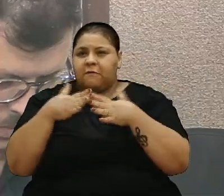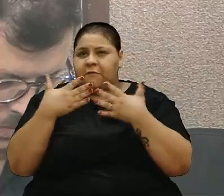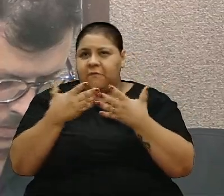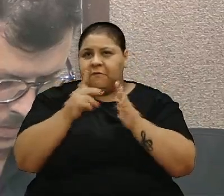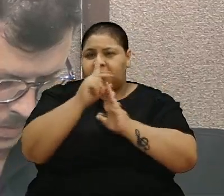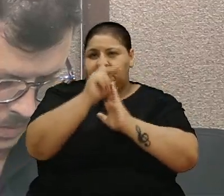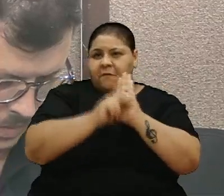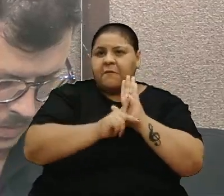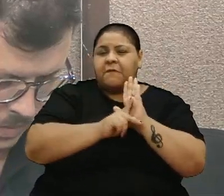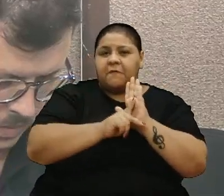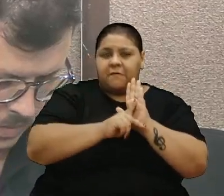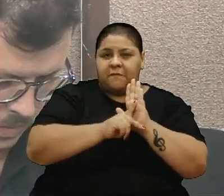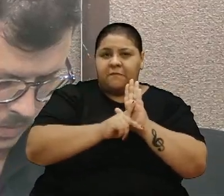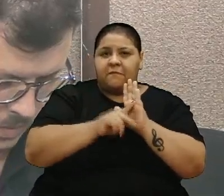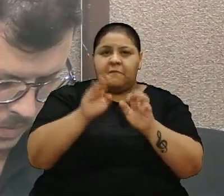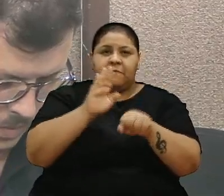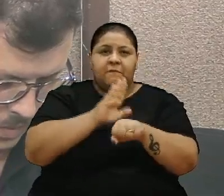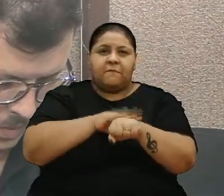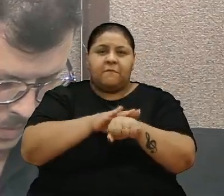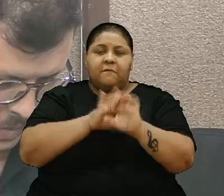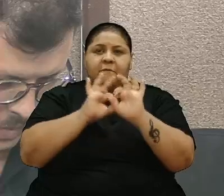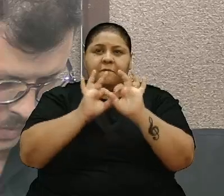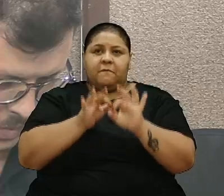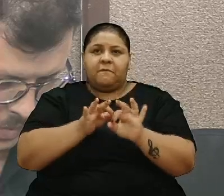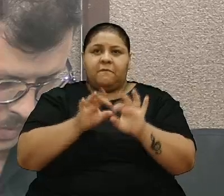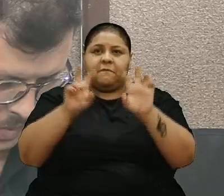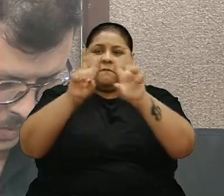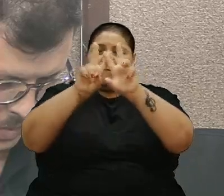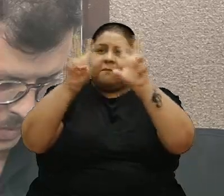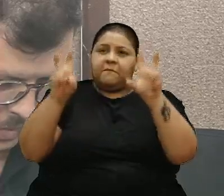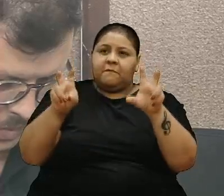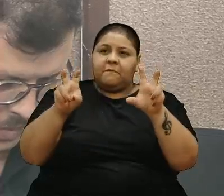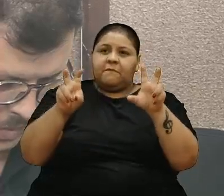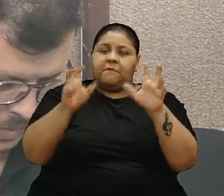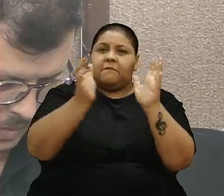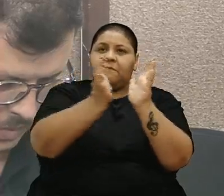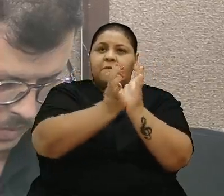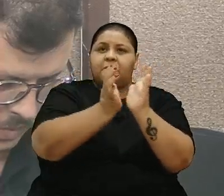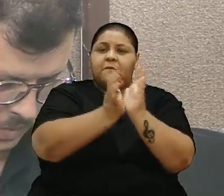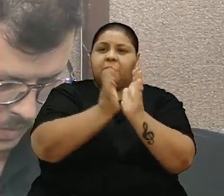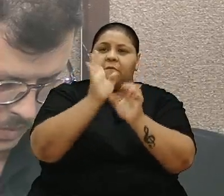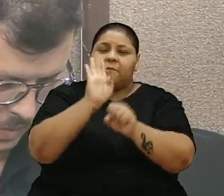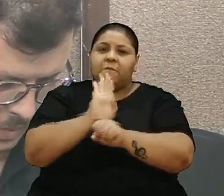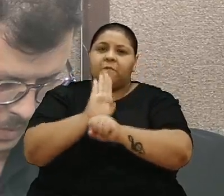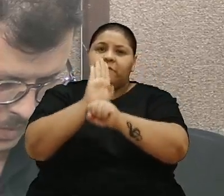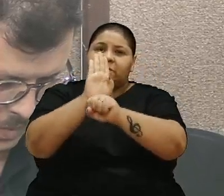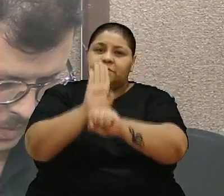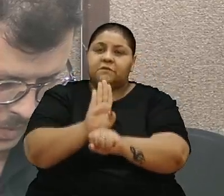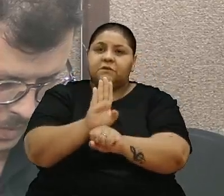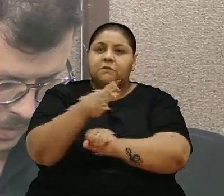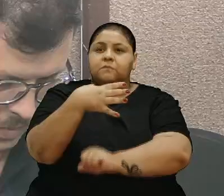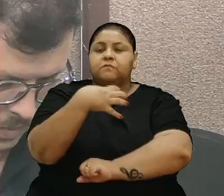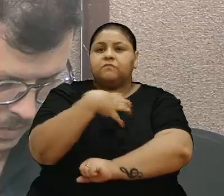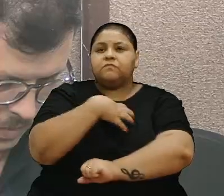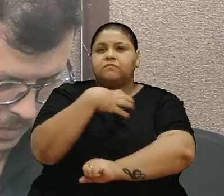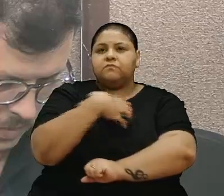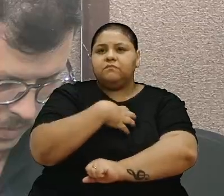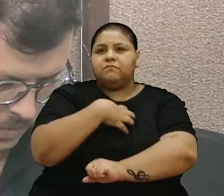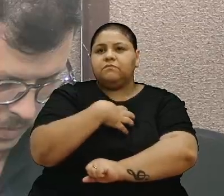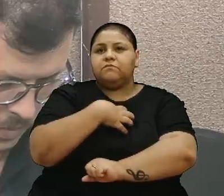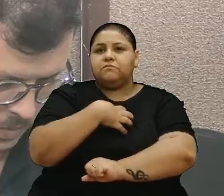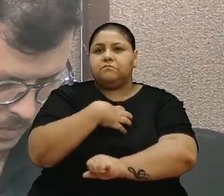projeto de lei, que no momento oportuno será pautado aqui para os nobres colegas, isso vai beneficiar de uma forma